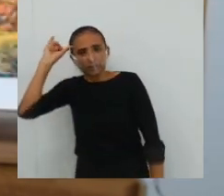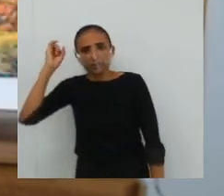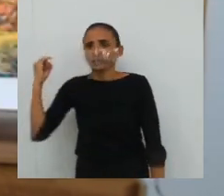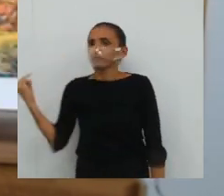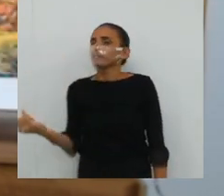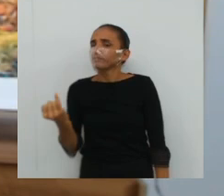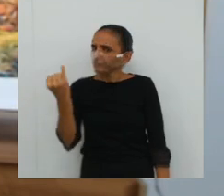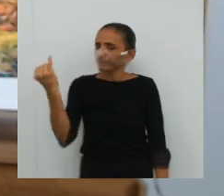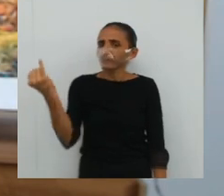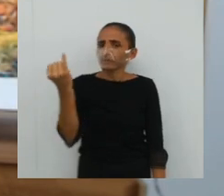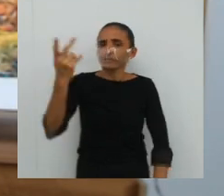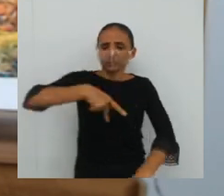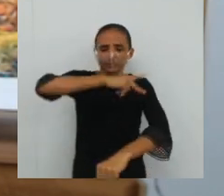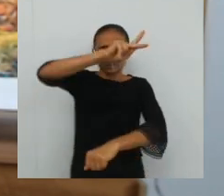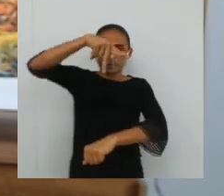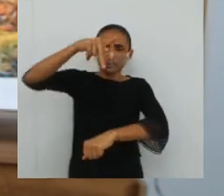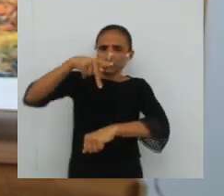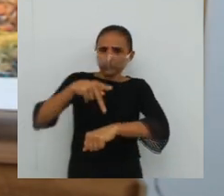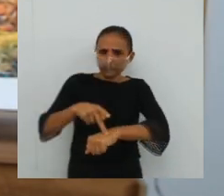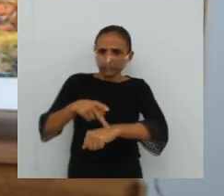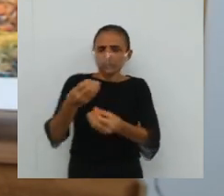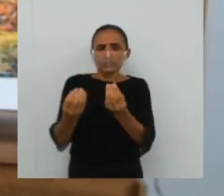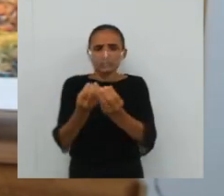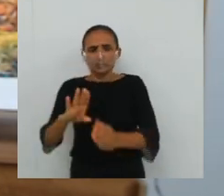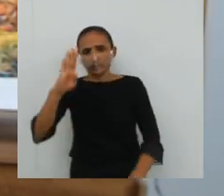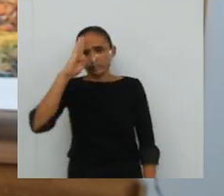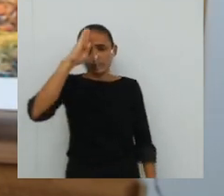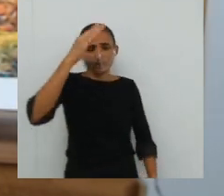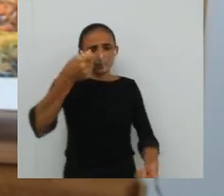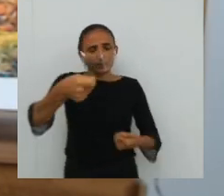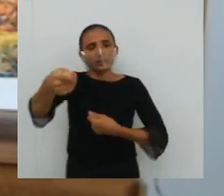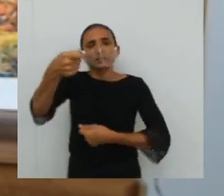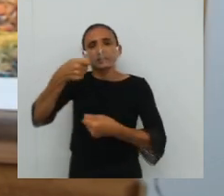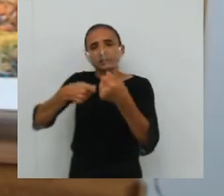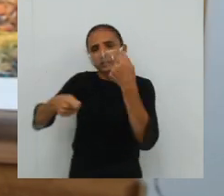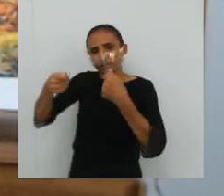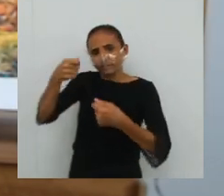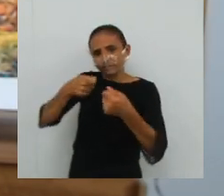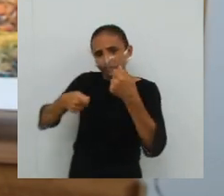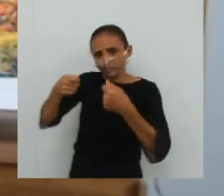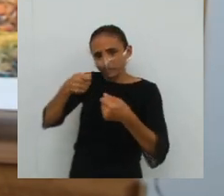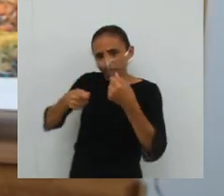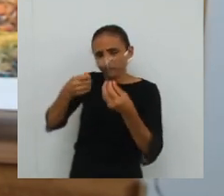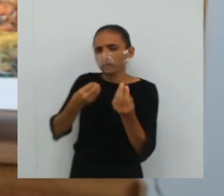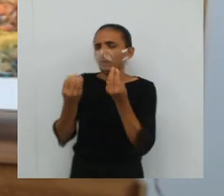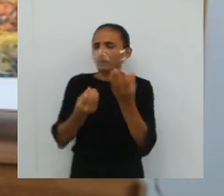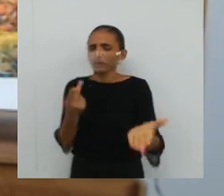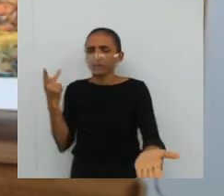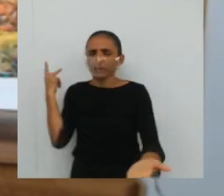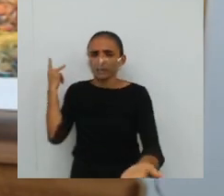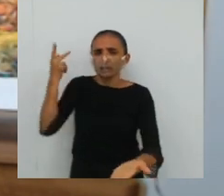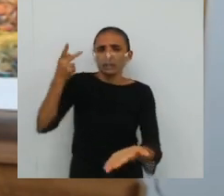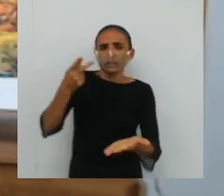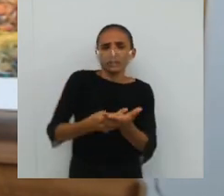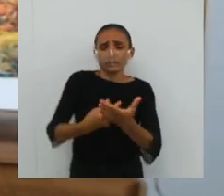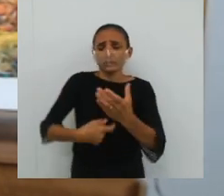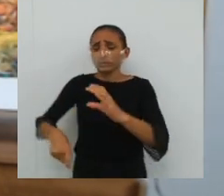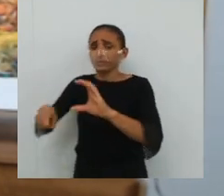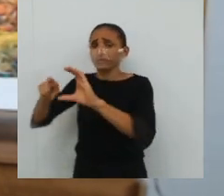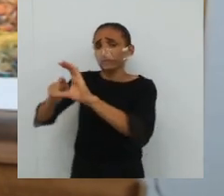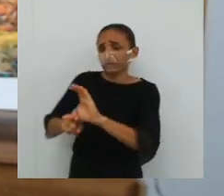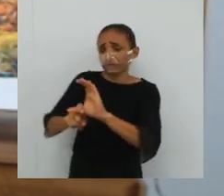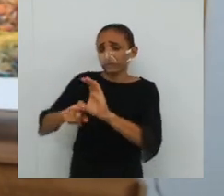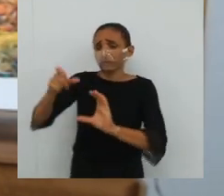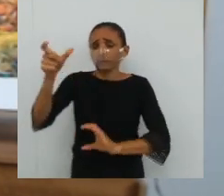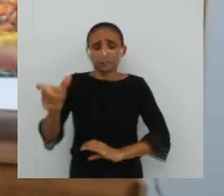país que ainda adota como principal modelo econômico a agropecuária, ele se torna à mercê do mercado, porque